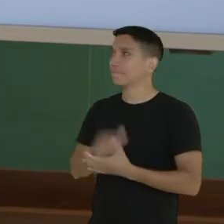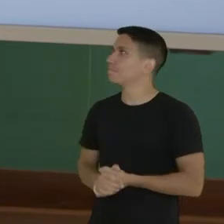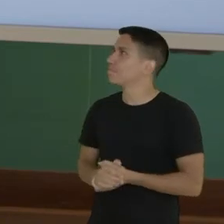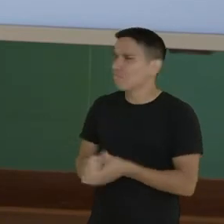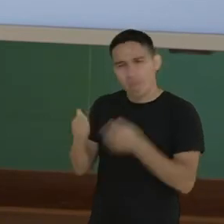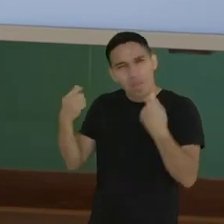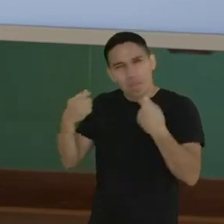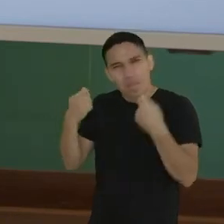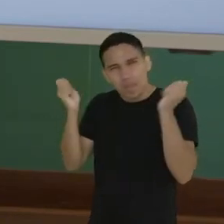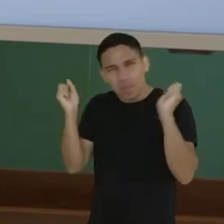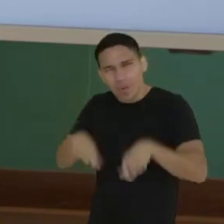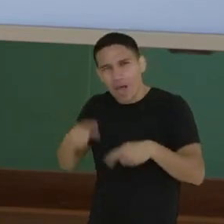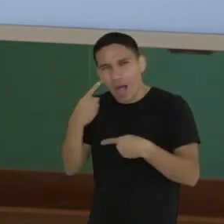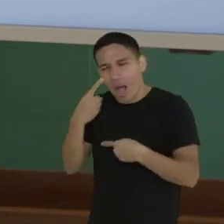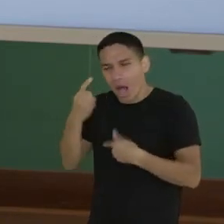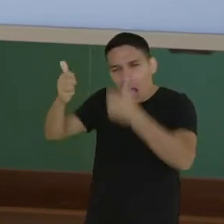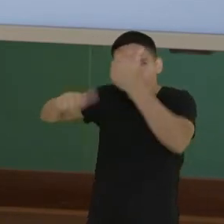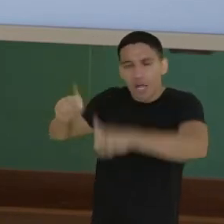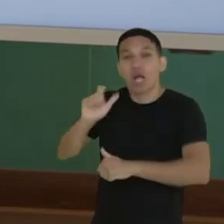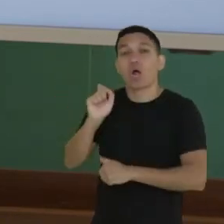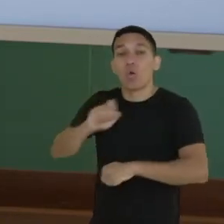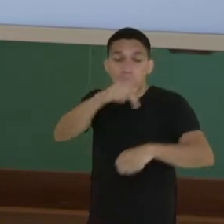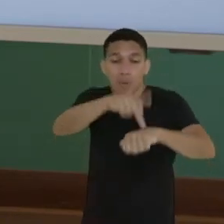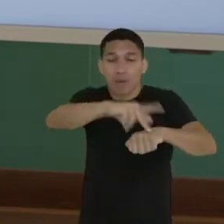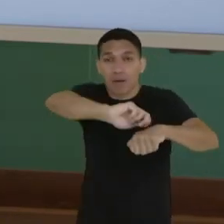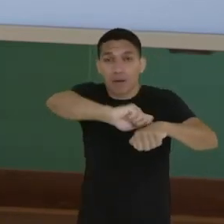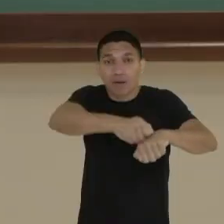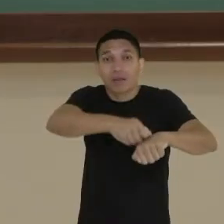analisar aqui, o carvão mineral ele representa